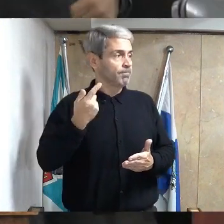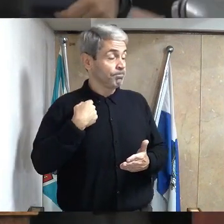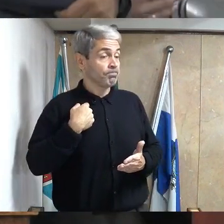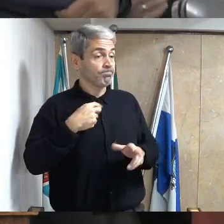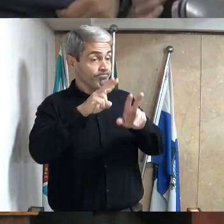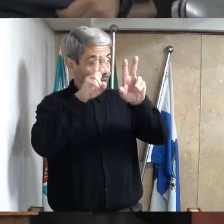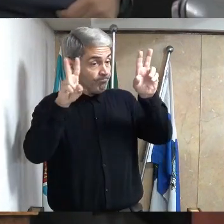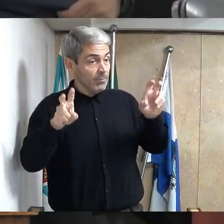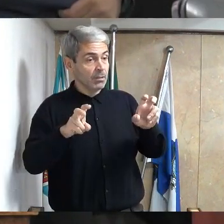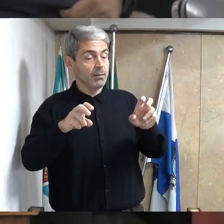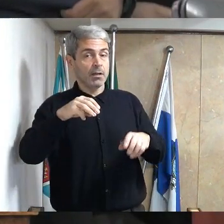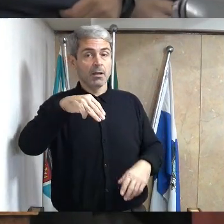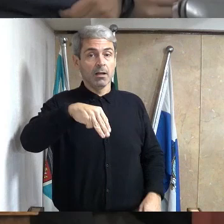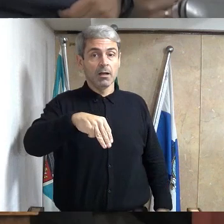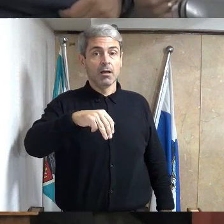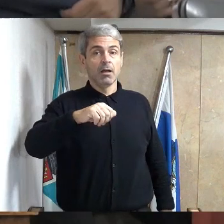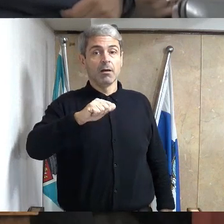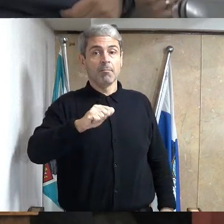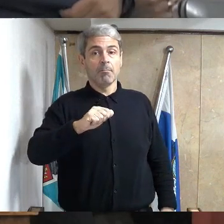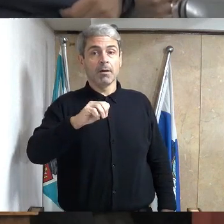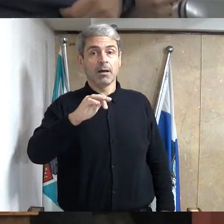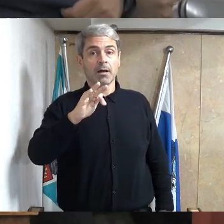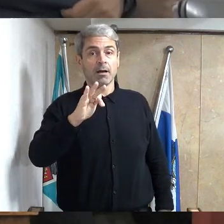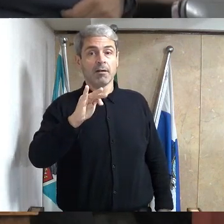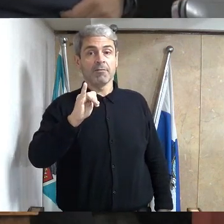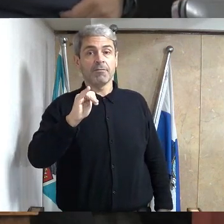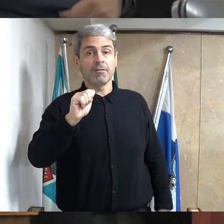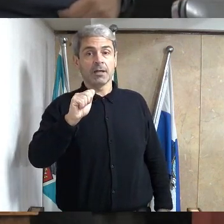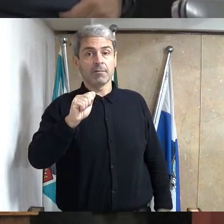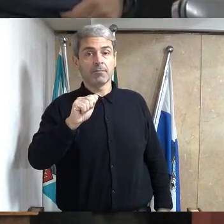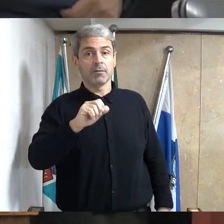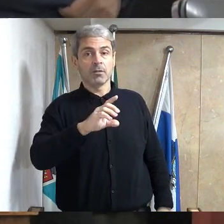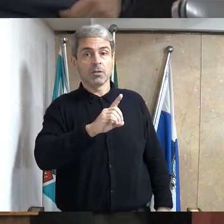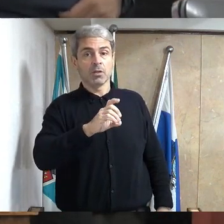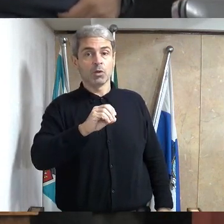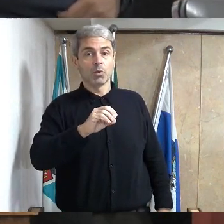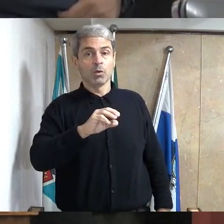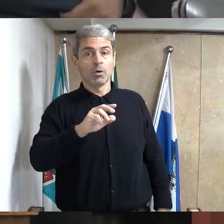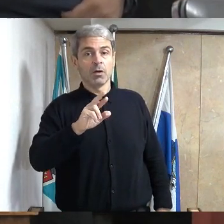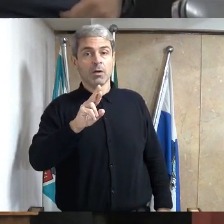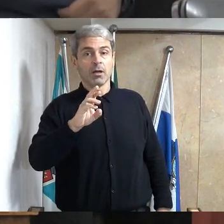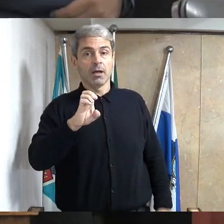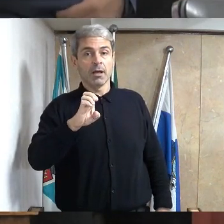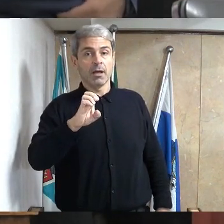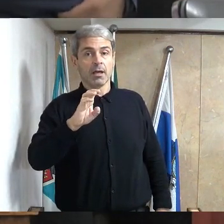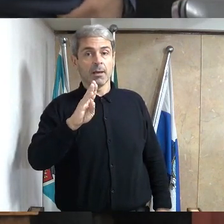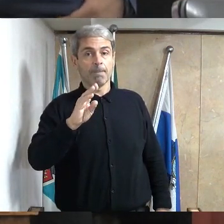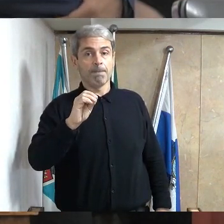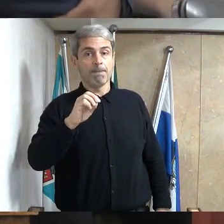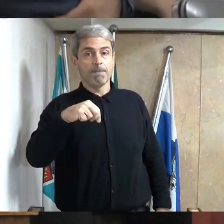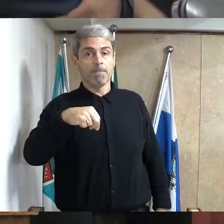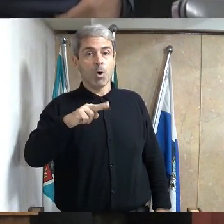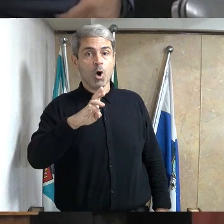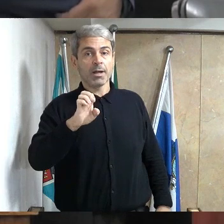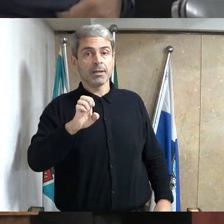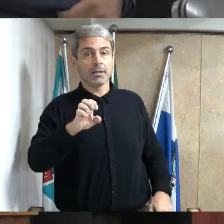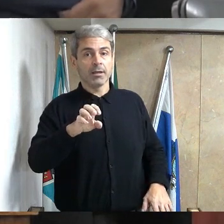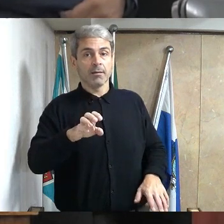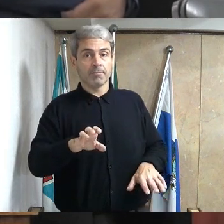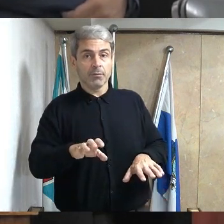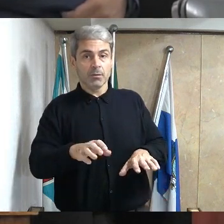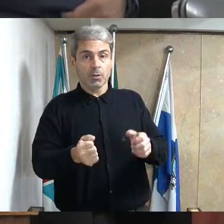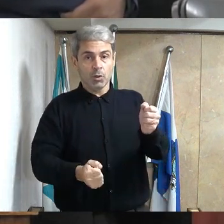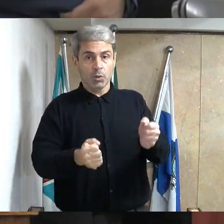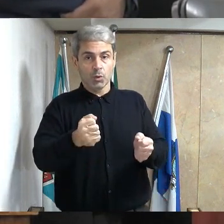essa máfia do reboque que a gente vem falando aqui, discussando, engraçado, Catite, que no sábado